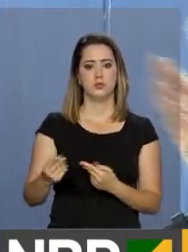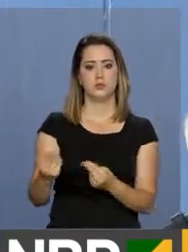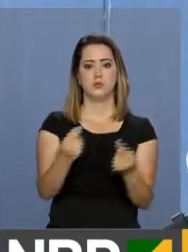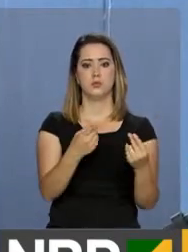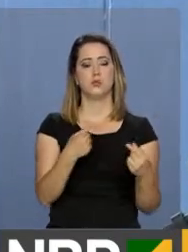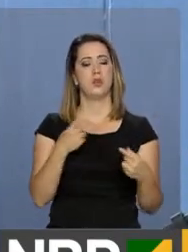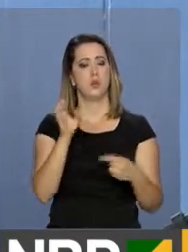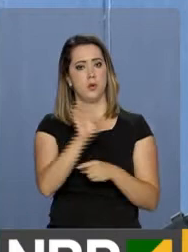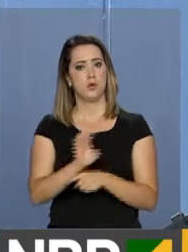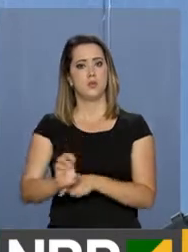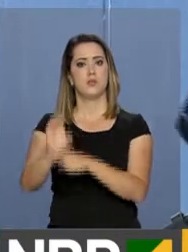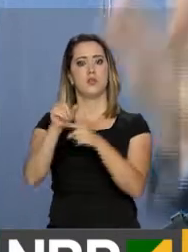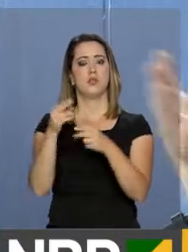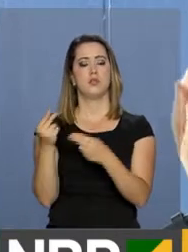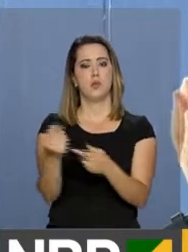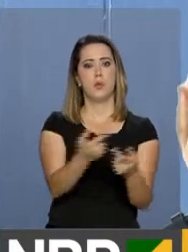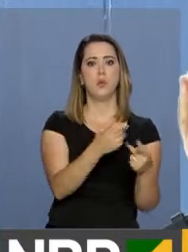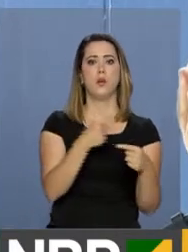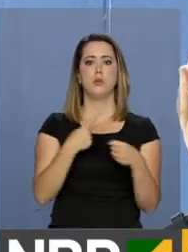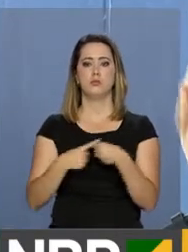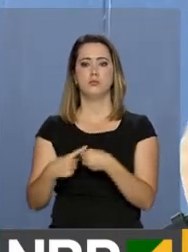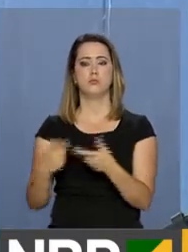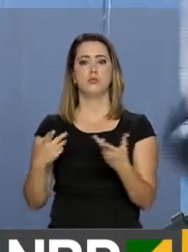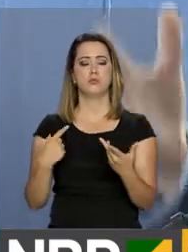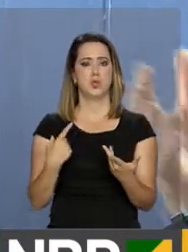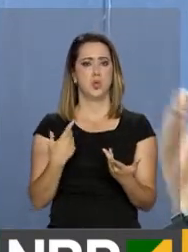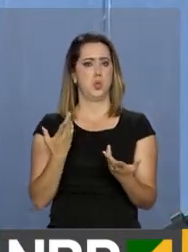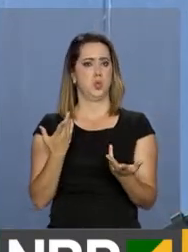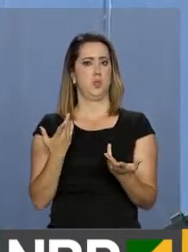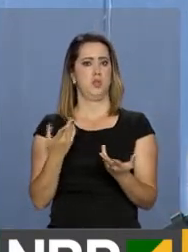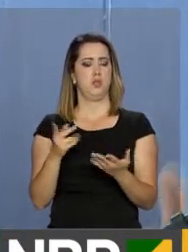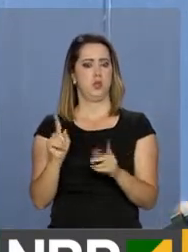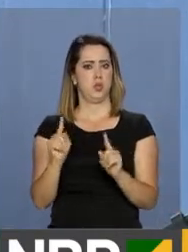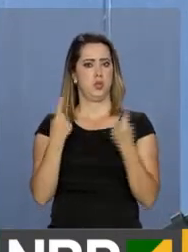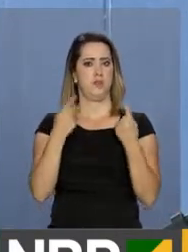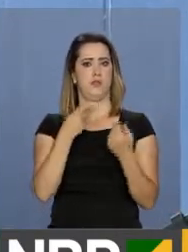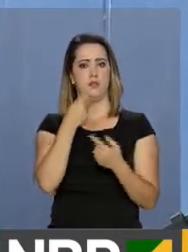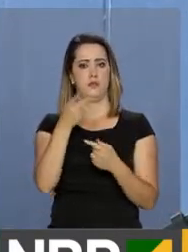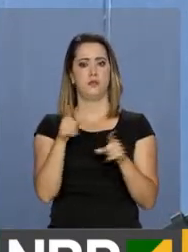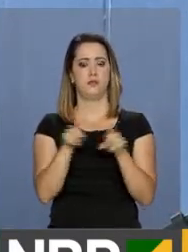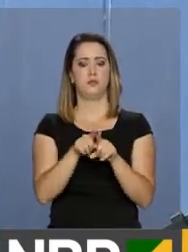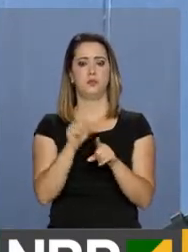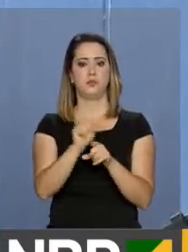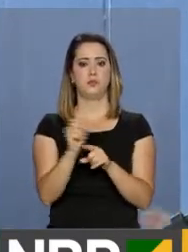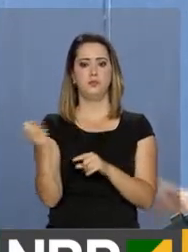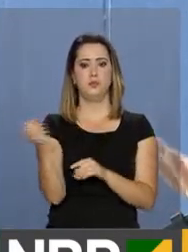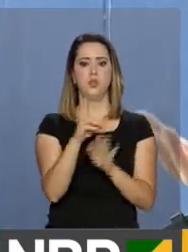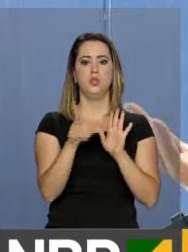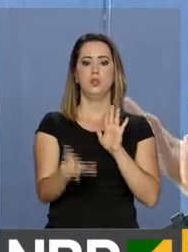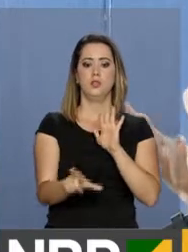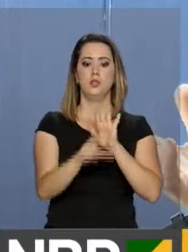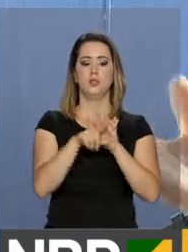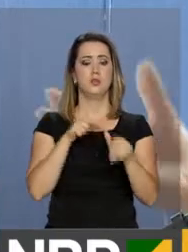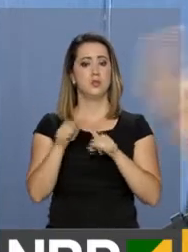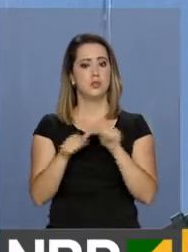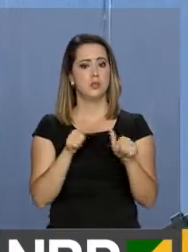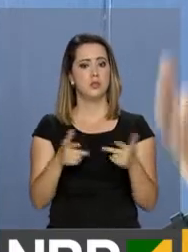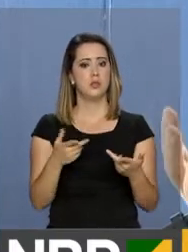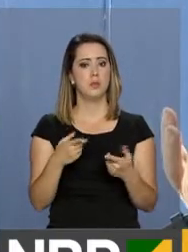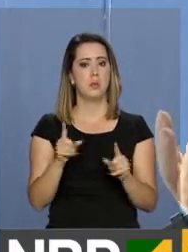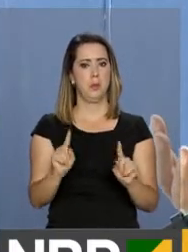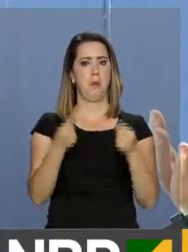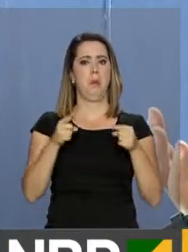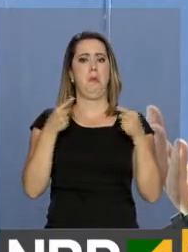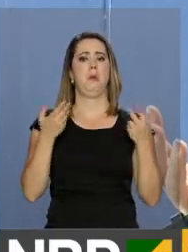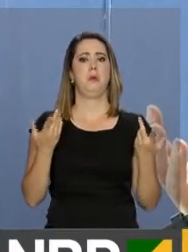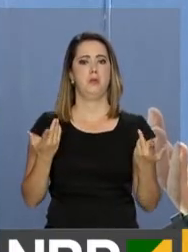estados e é assim na União. A gente não pode se enganar. Quando a gente fala de assuntos áridos, reforma trabalhista foi tão